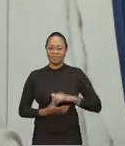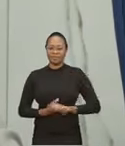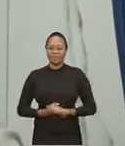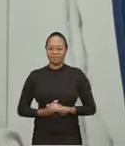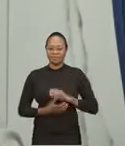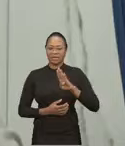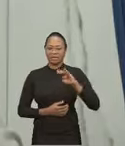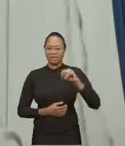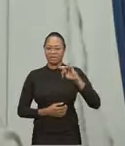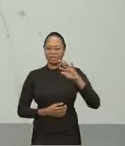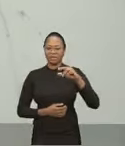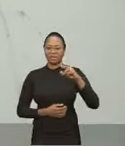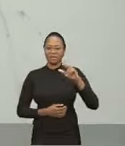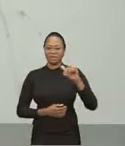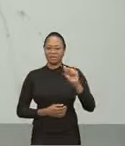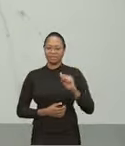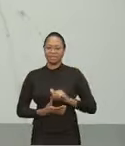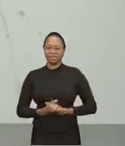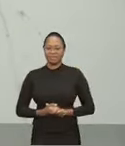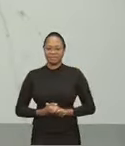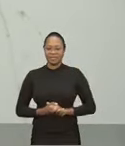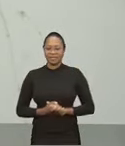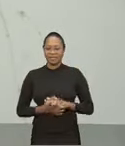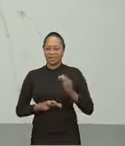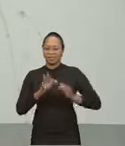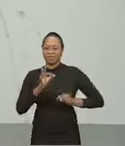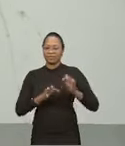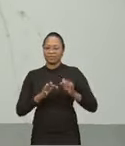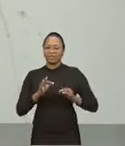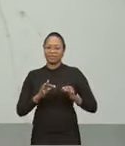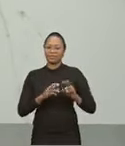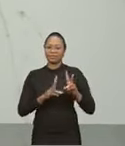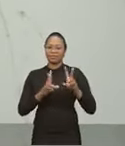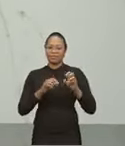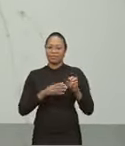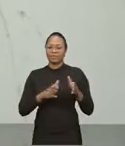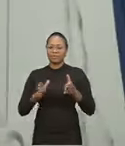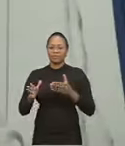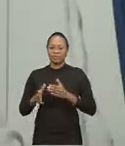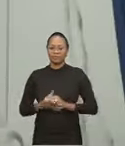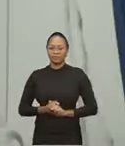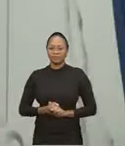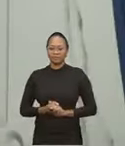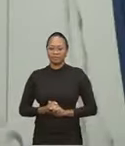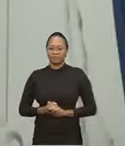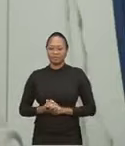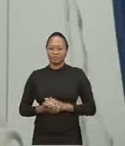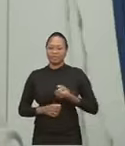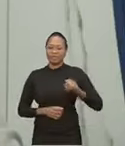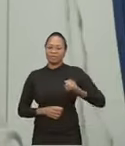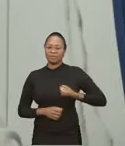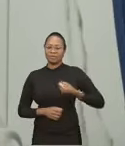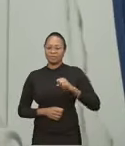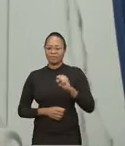S. Alves. Em amigo para a Comissão de Justiça. Próxima matéria, senhor primeiro secretário. Indicação de número